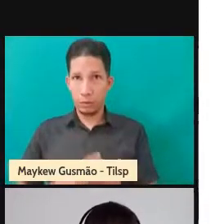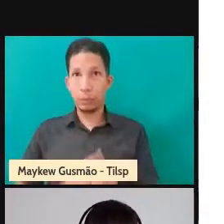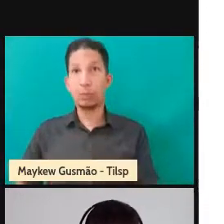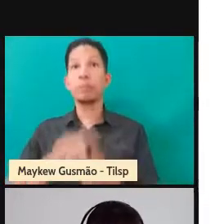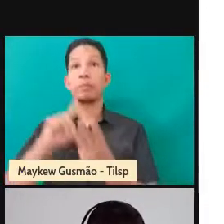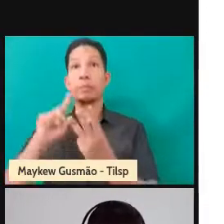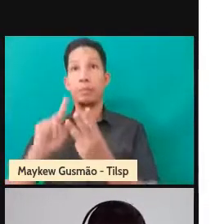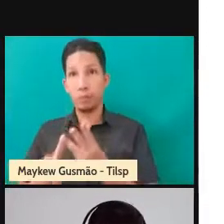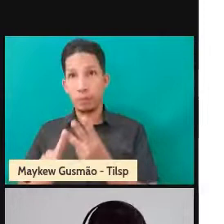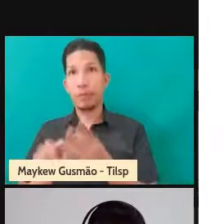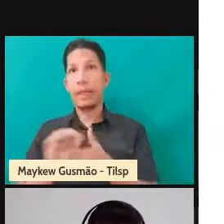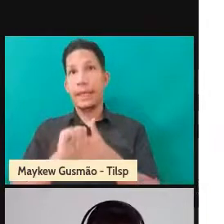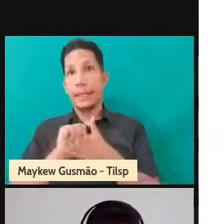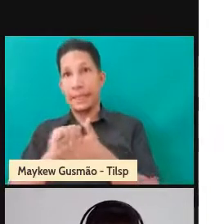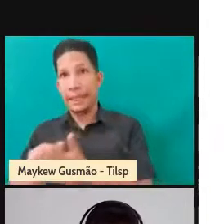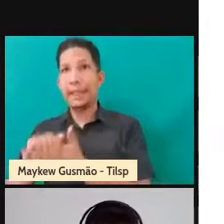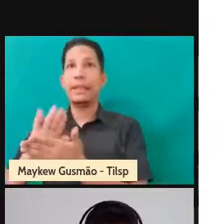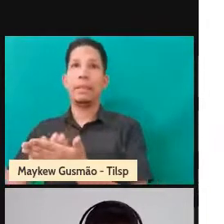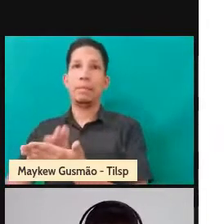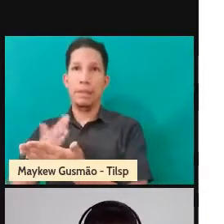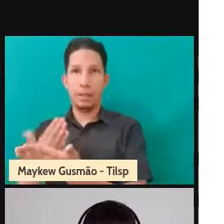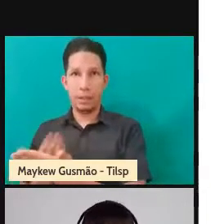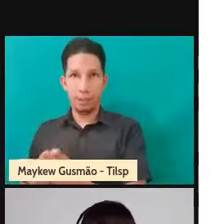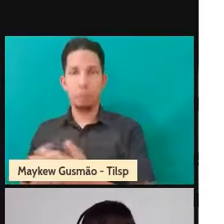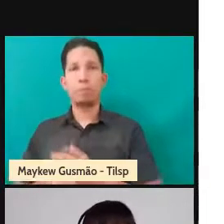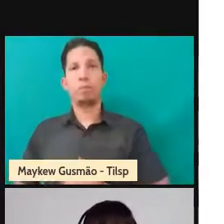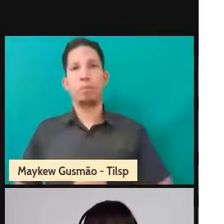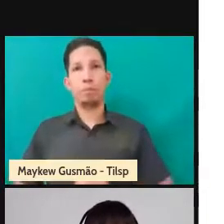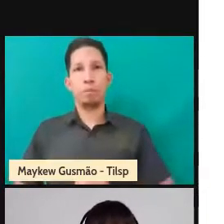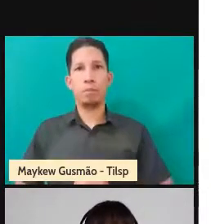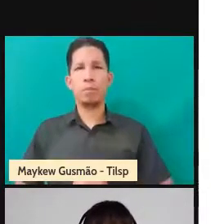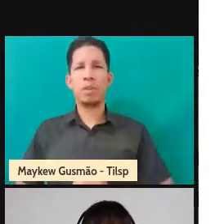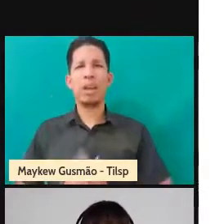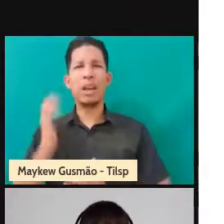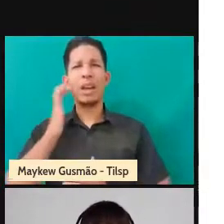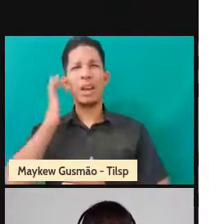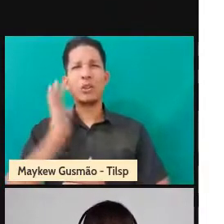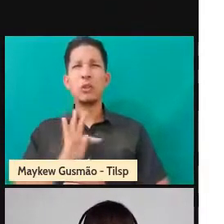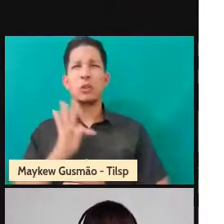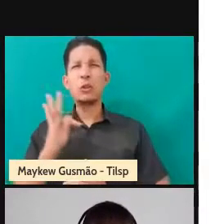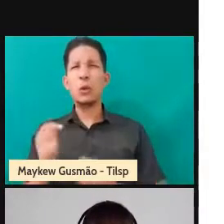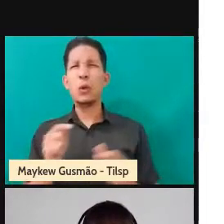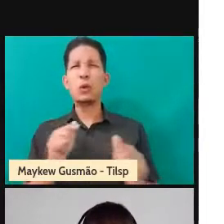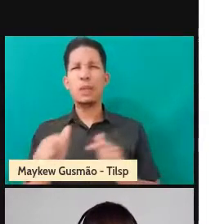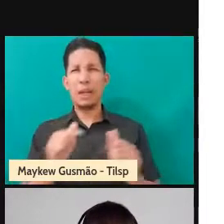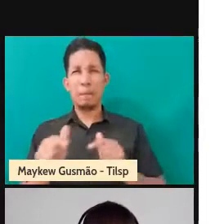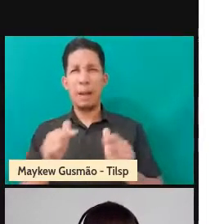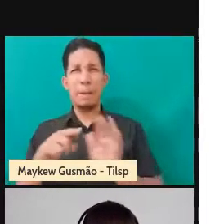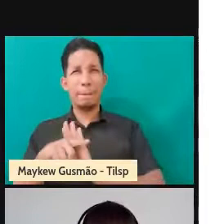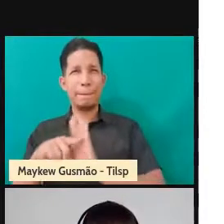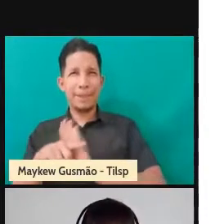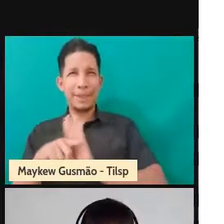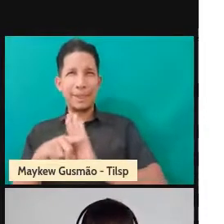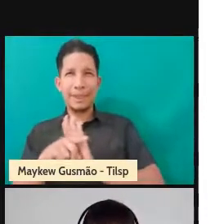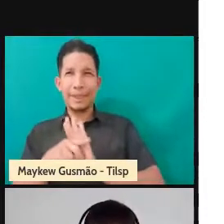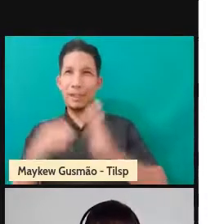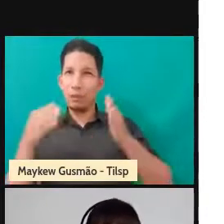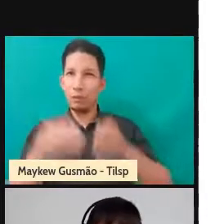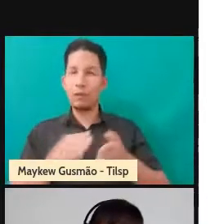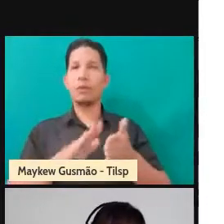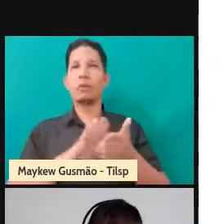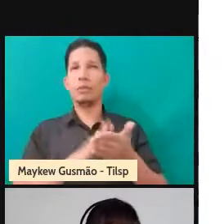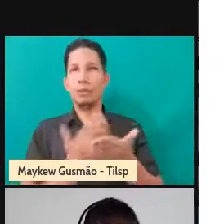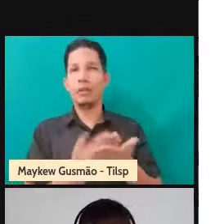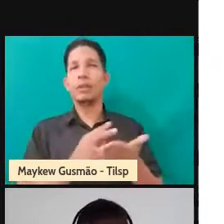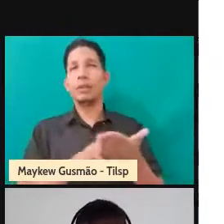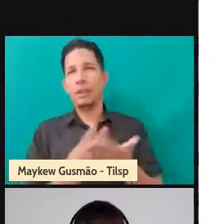de guia e interpretação. Acho que todos os trabalhos que vão olhar para a tradução e interpretação fazem essa diferenciação.